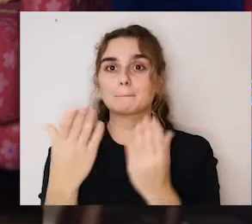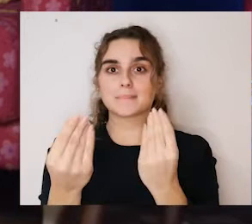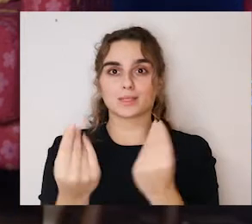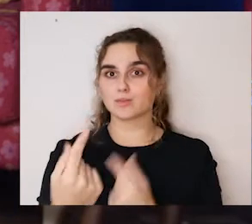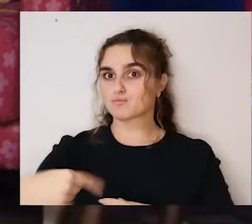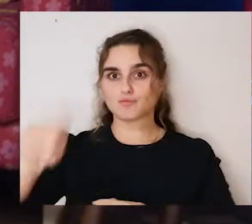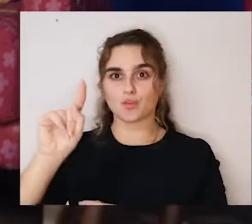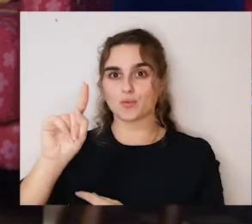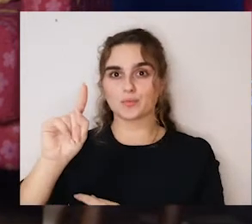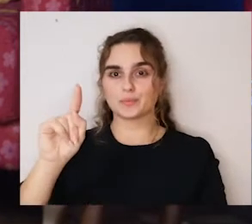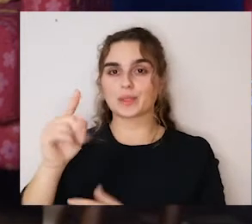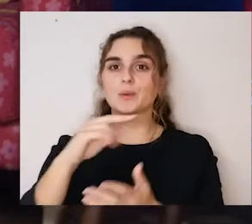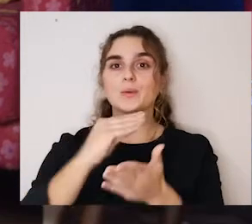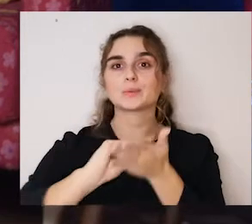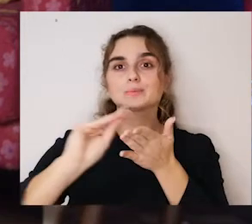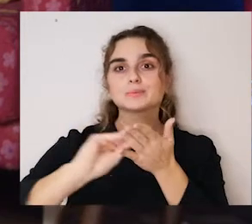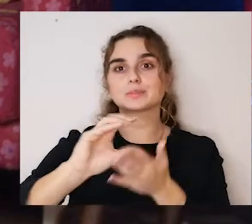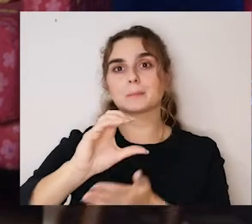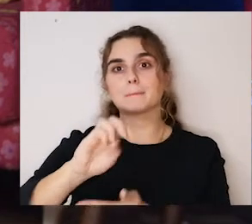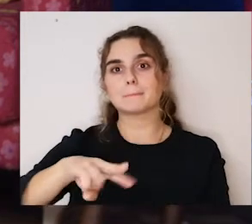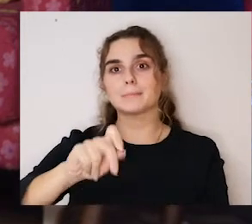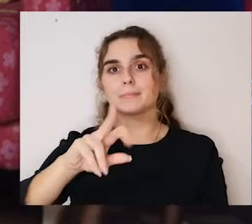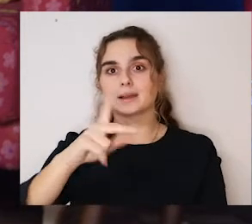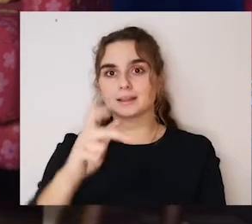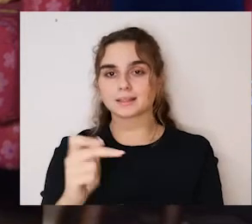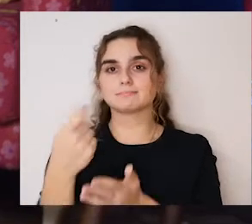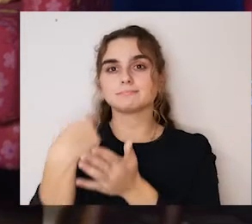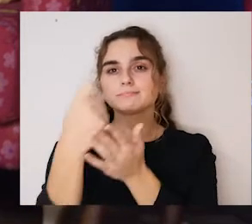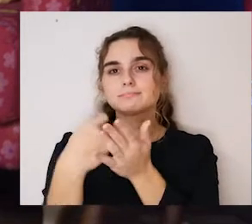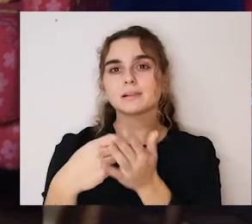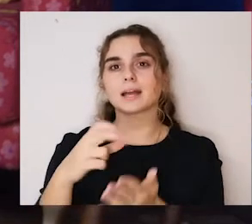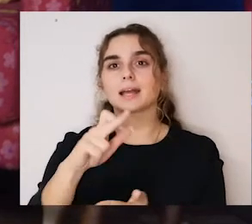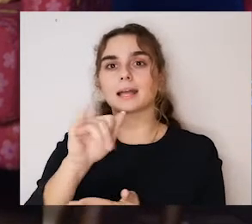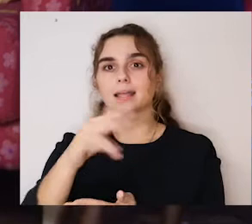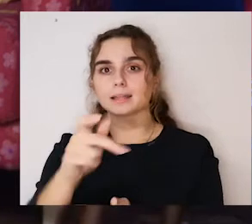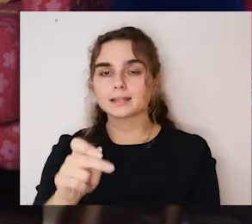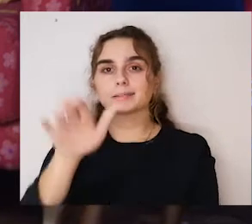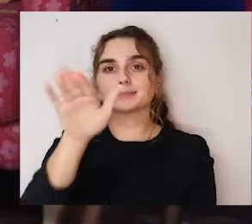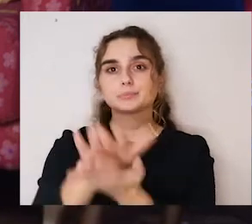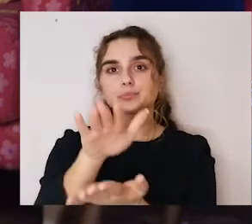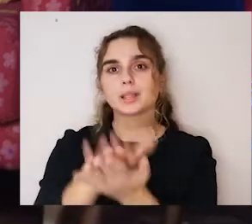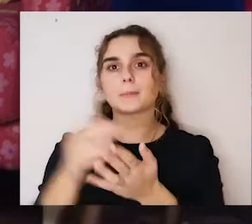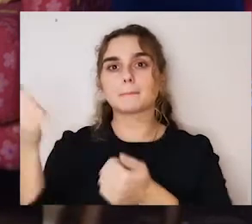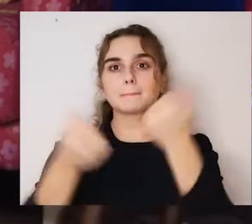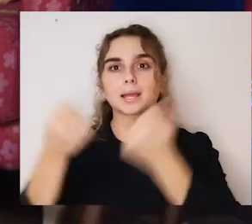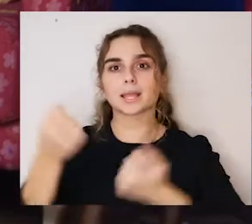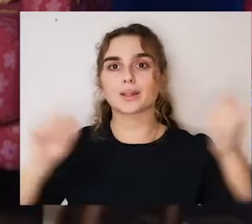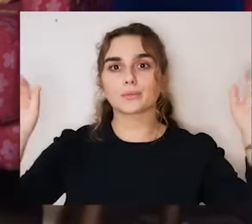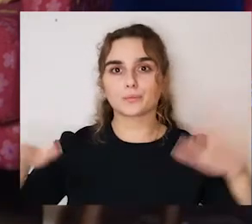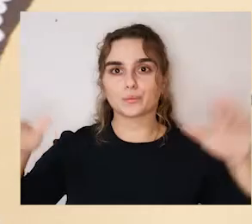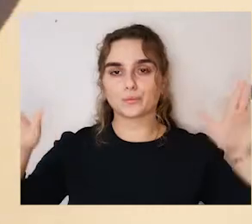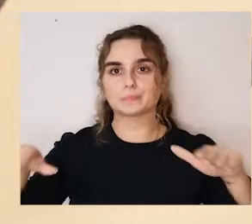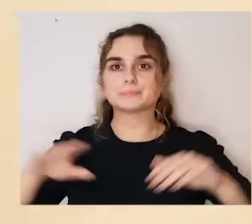Medo. O texto é da Marta Coelho, as ilustrações de A Rita e a editora Máquina de